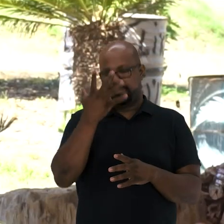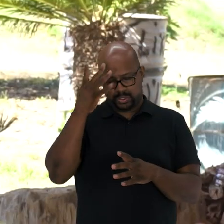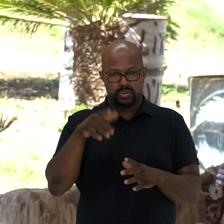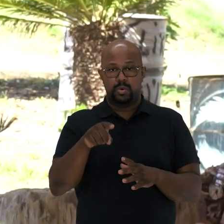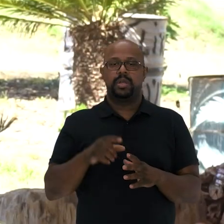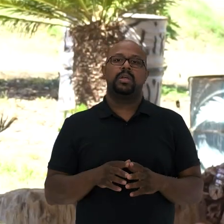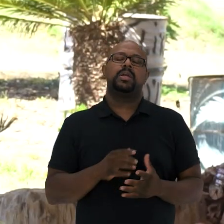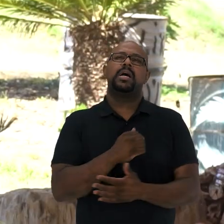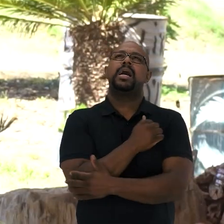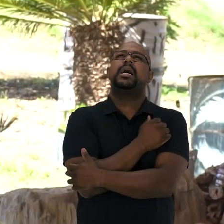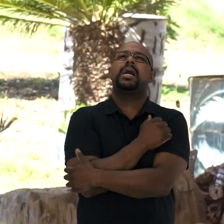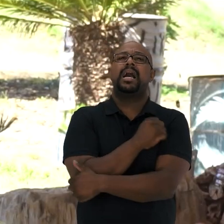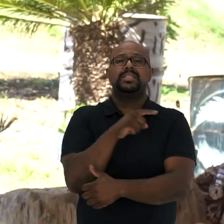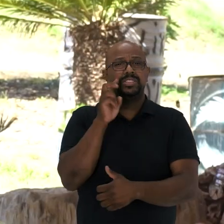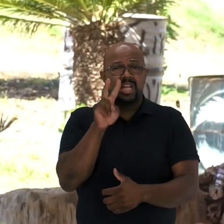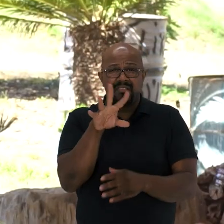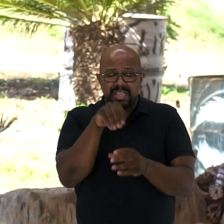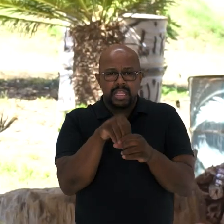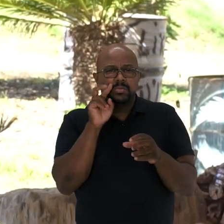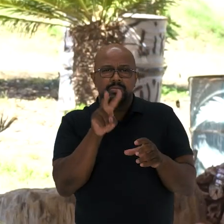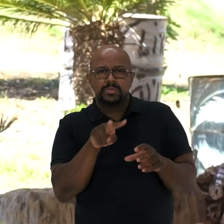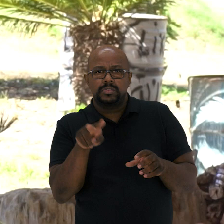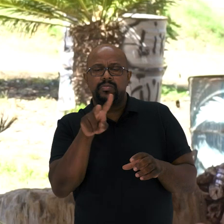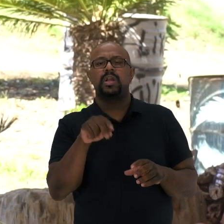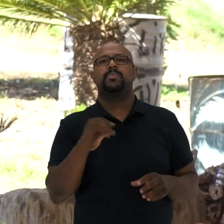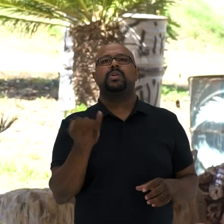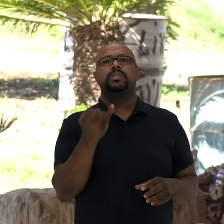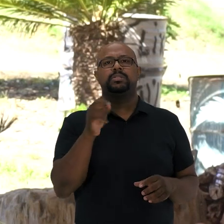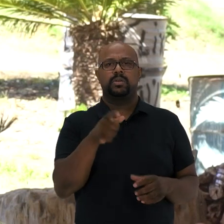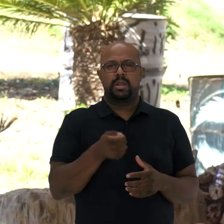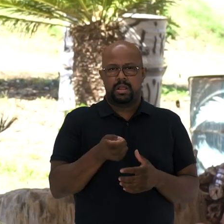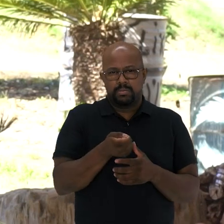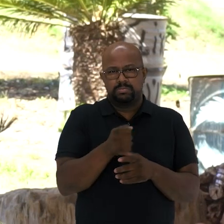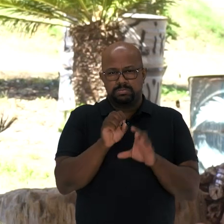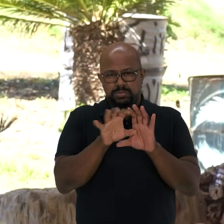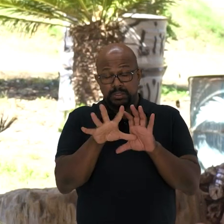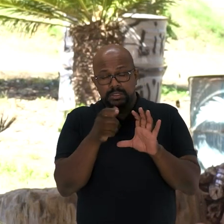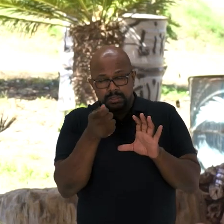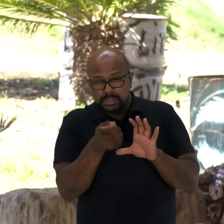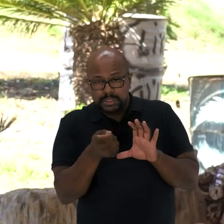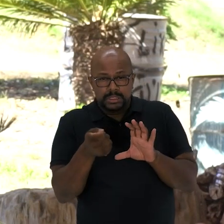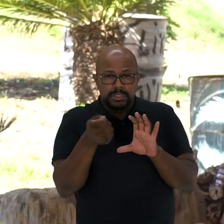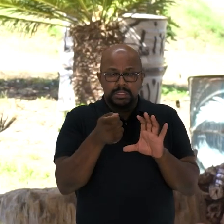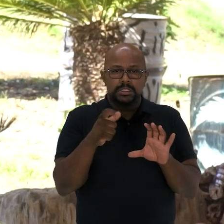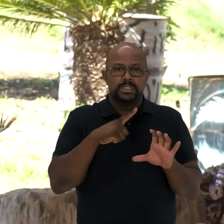pessoa. E ali a gente enxergava lá dentro. Então foi a parte importante, que com a lanterna nós enxergava que tinha